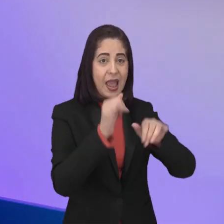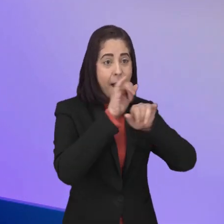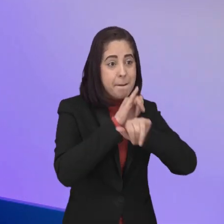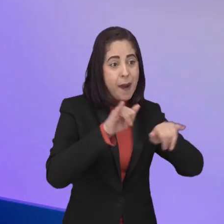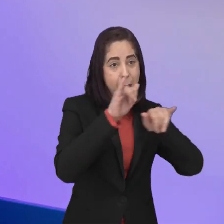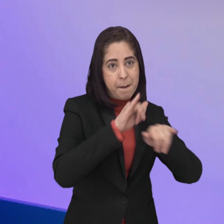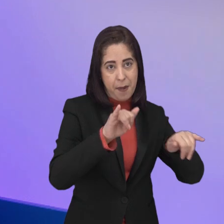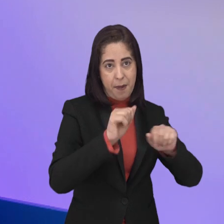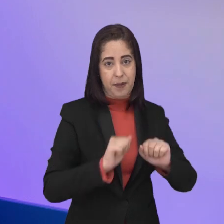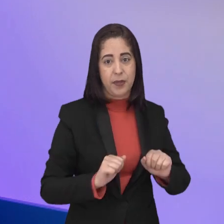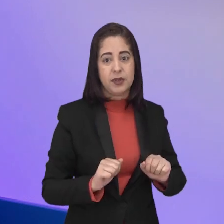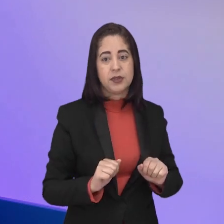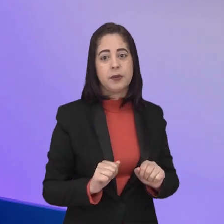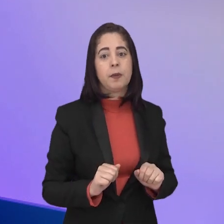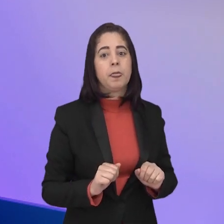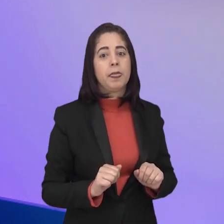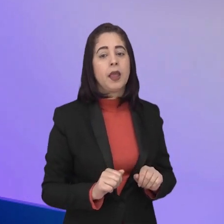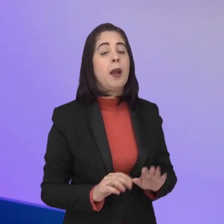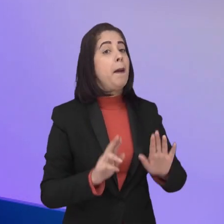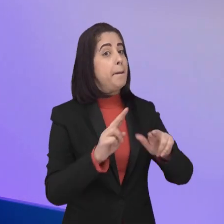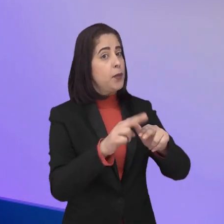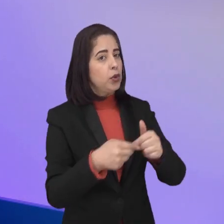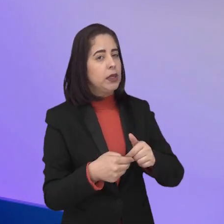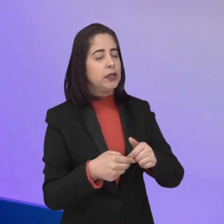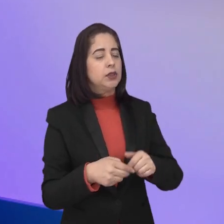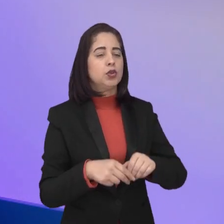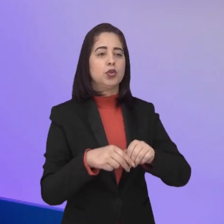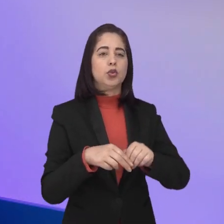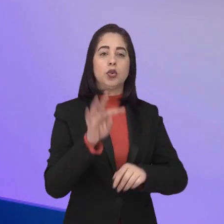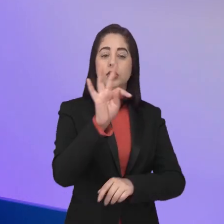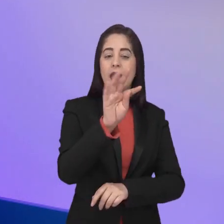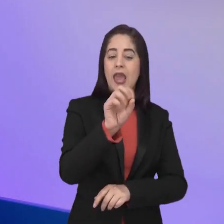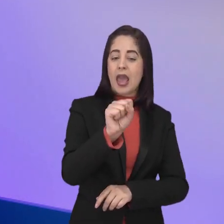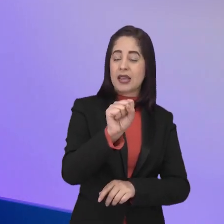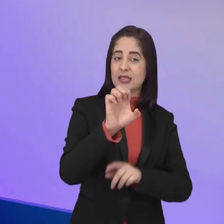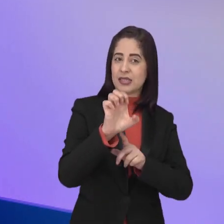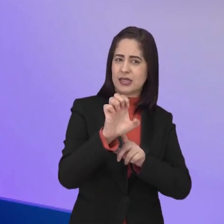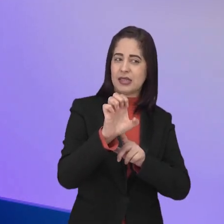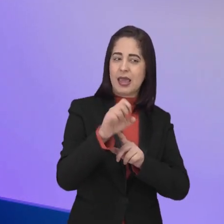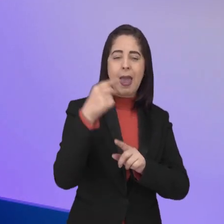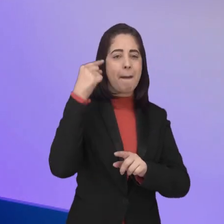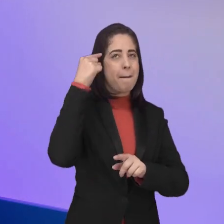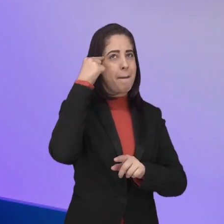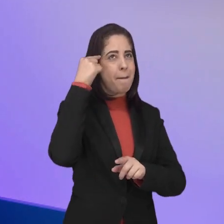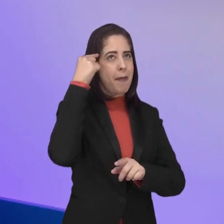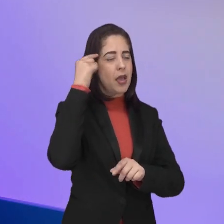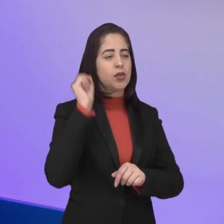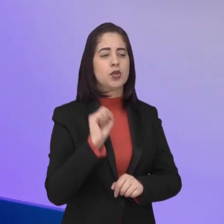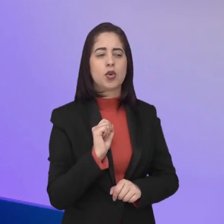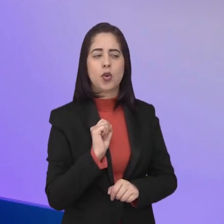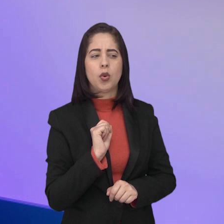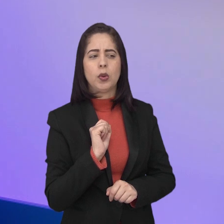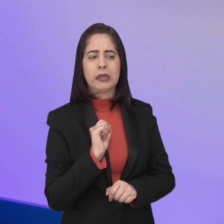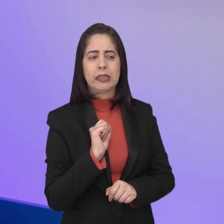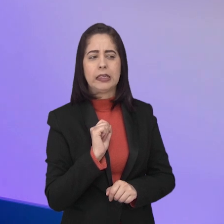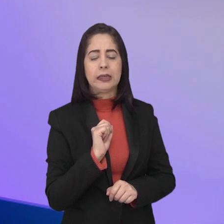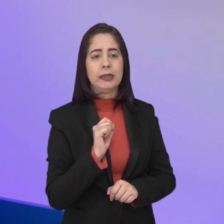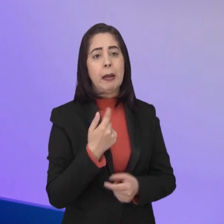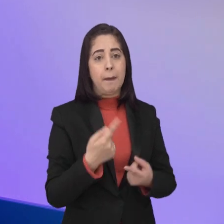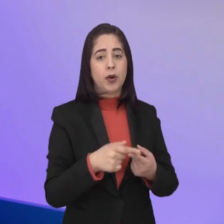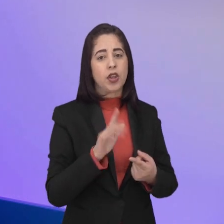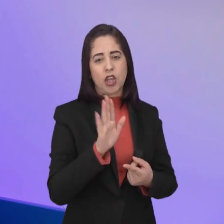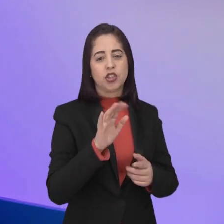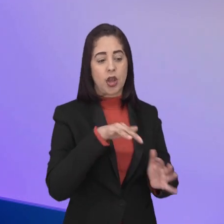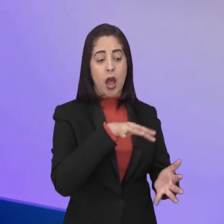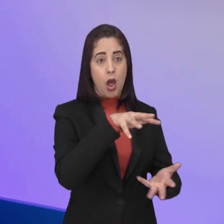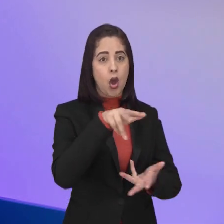propaganda eleitoral. E, em razão disso, houve essa necessidade por parte das autoridades, considerando o que já vai acontecendo ao redor do